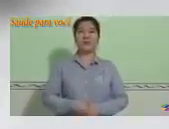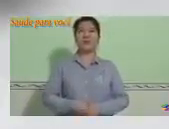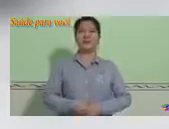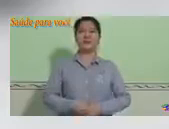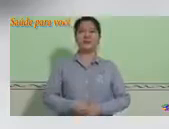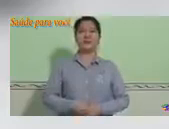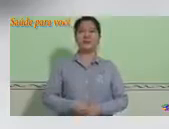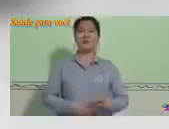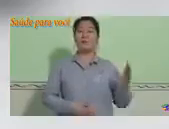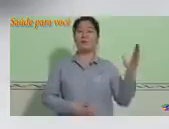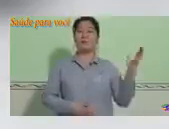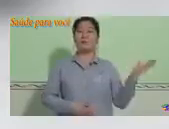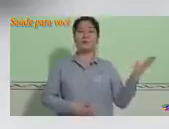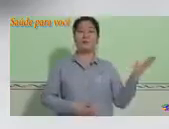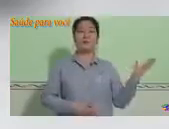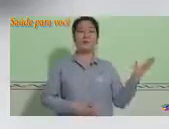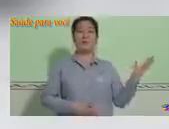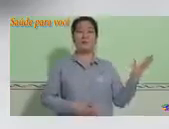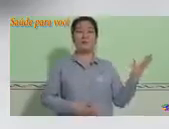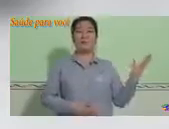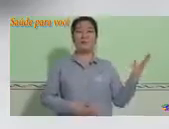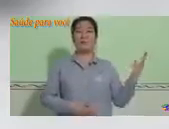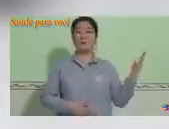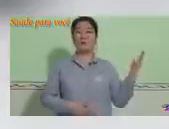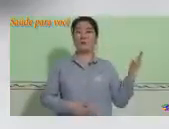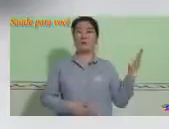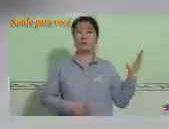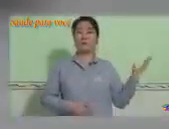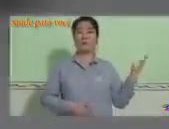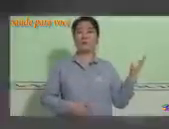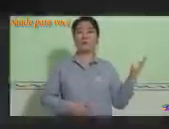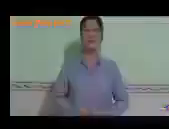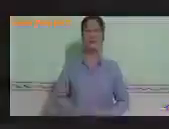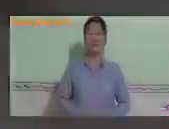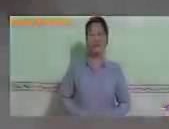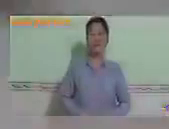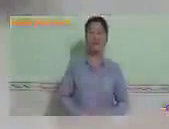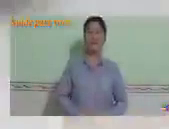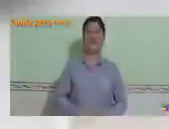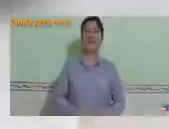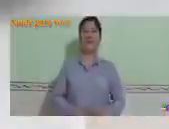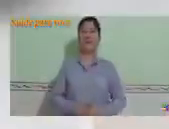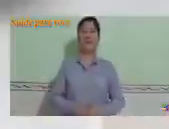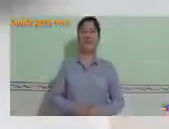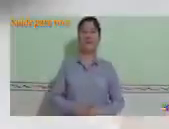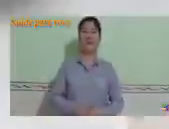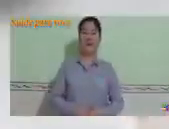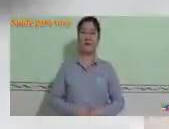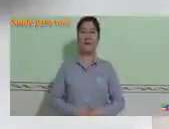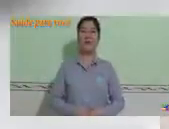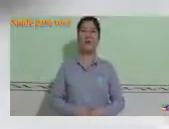MGA3APRINCPALFONTADEO acento circunflexo MGA3 na dieta zan os peixes de água do mar, como sardinha,